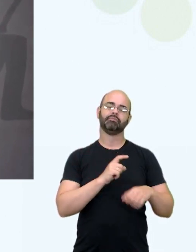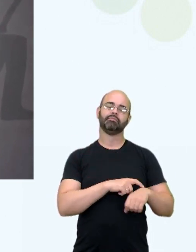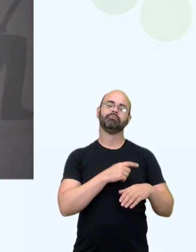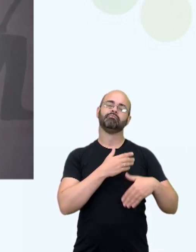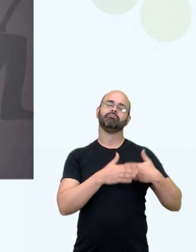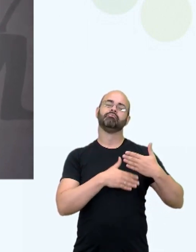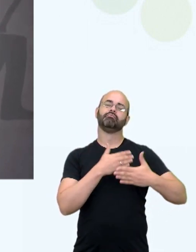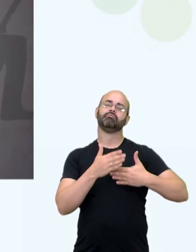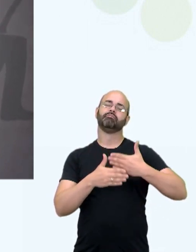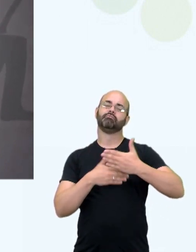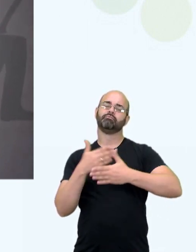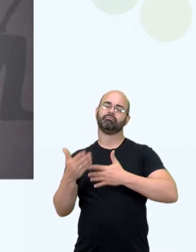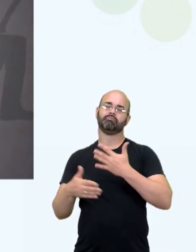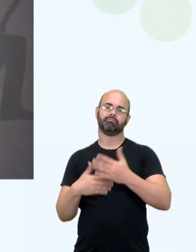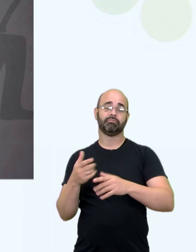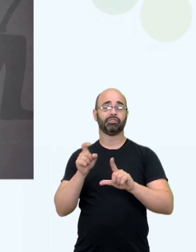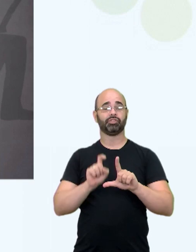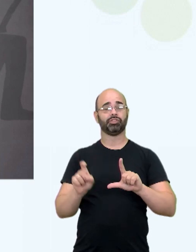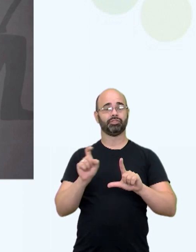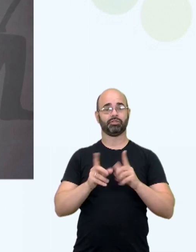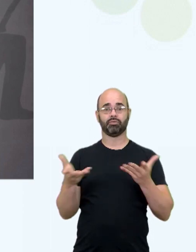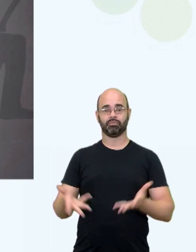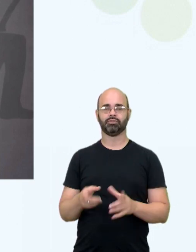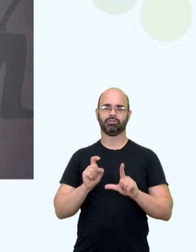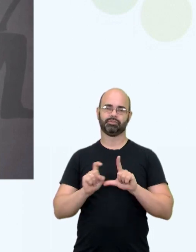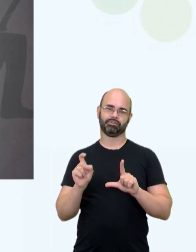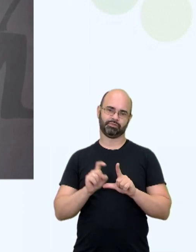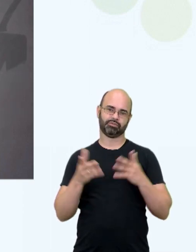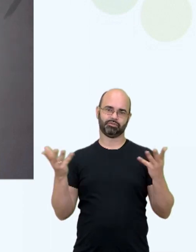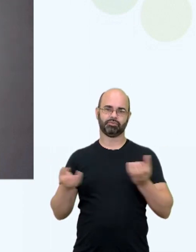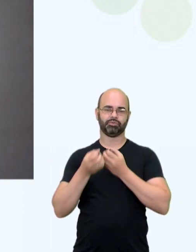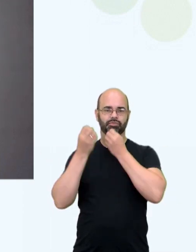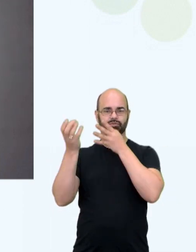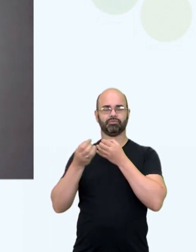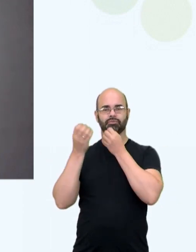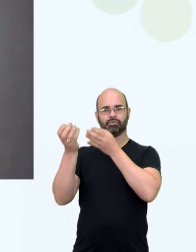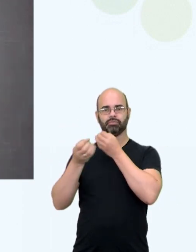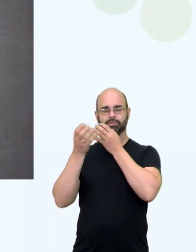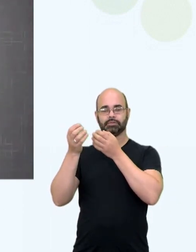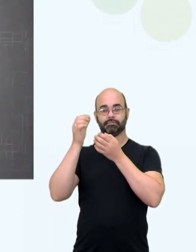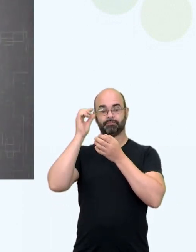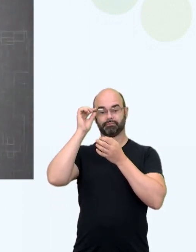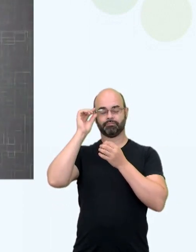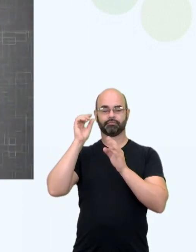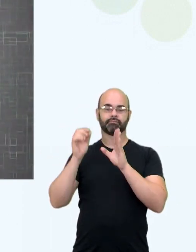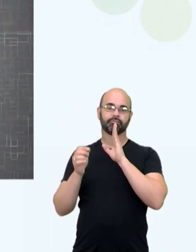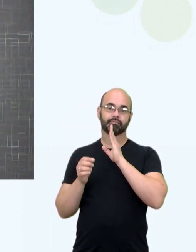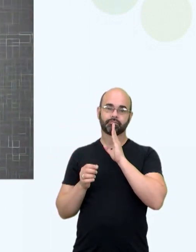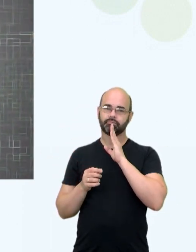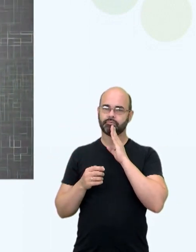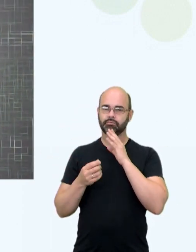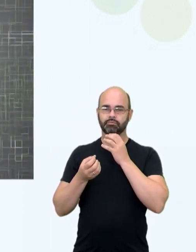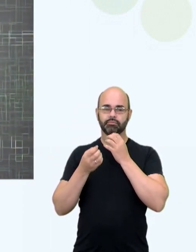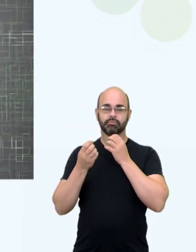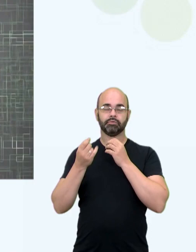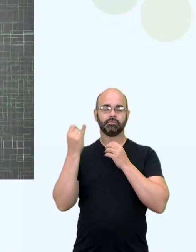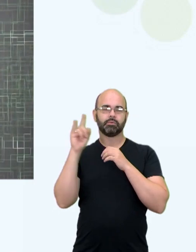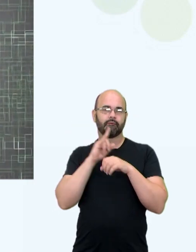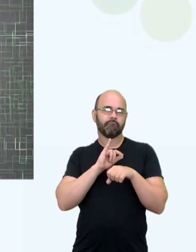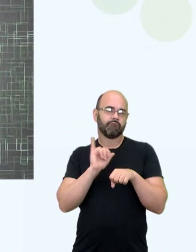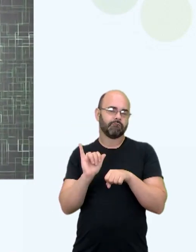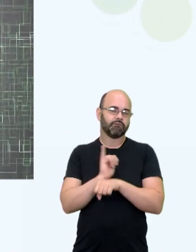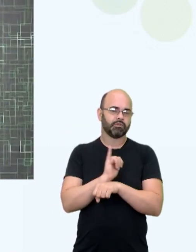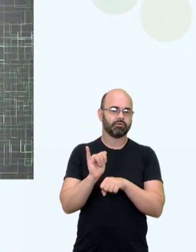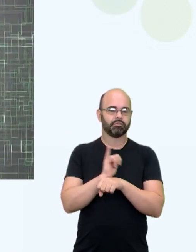tornou-se majoritariamente digital. Estamos na era da informação, em que o conhecimento é considerado um dos principais recursos estratégicos